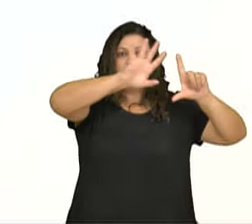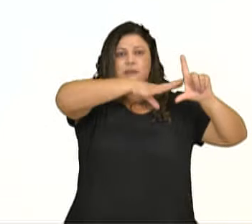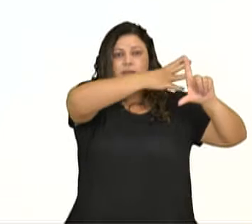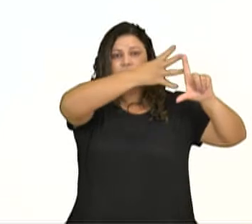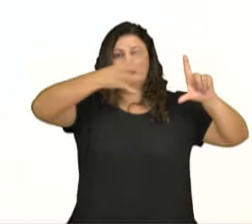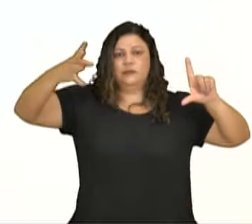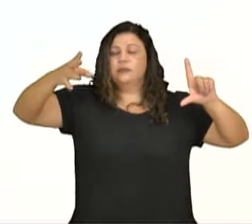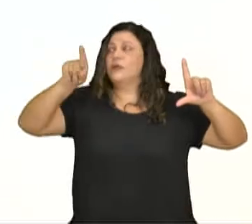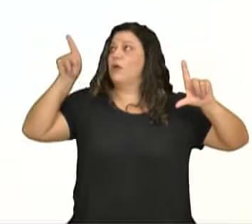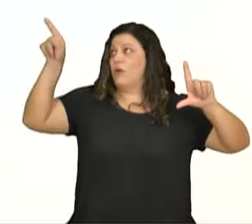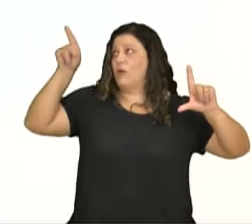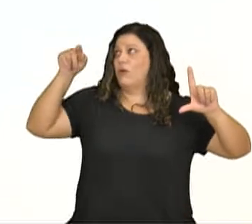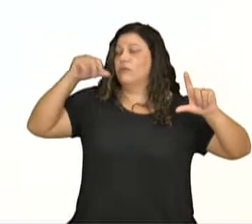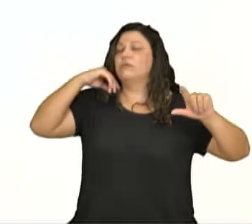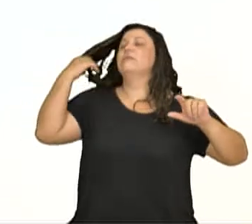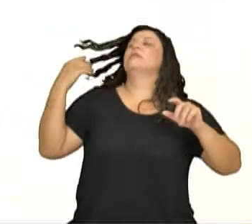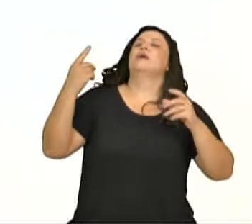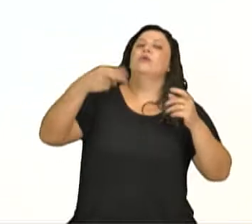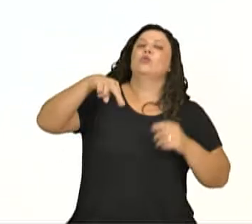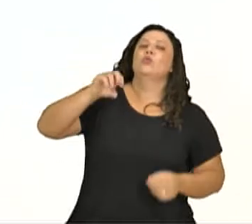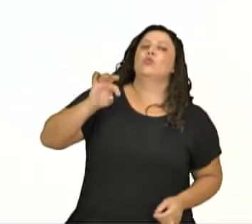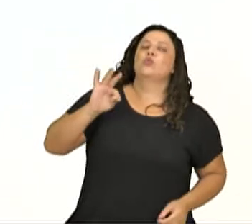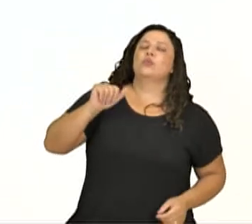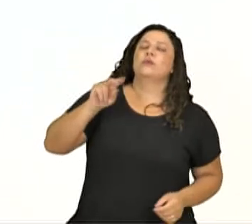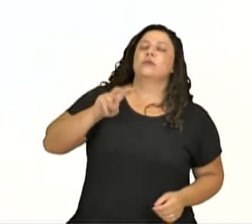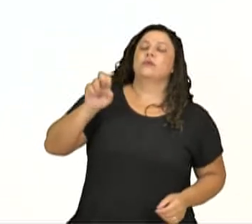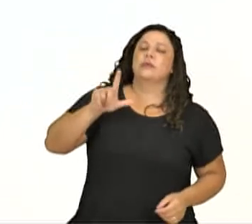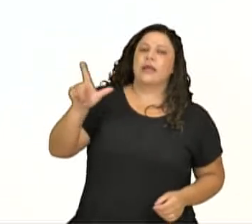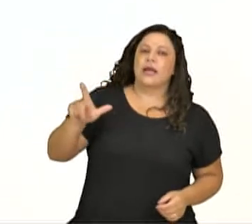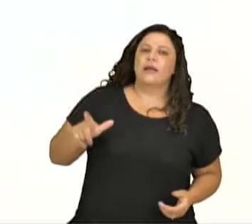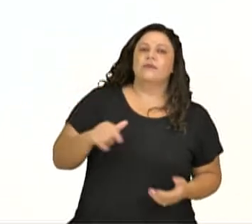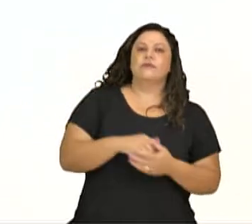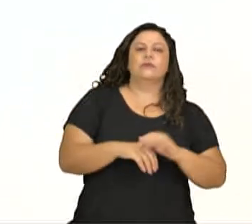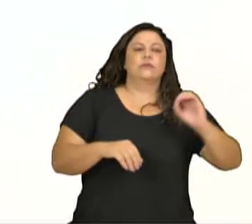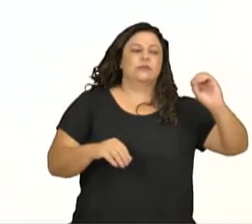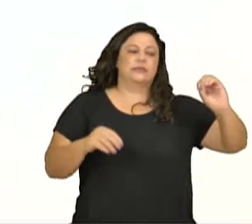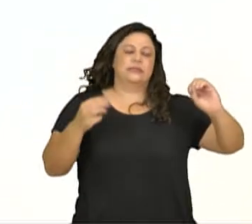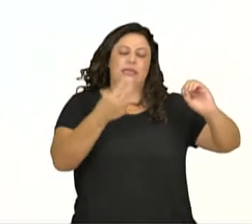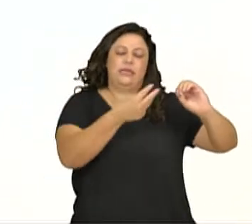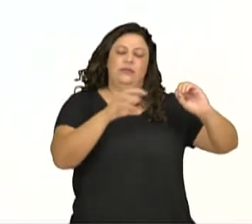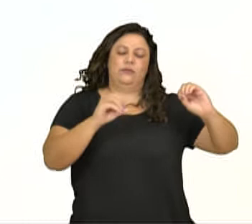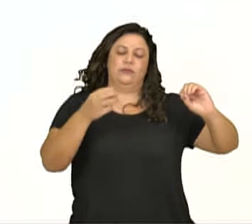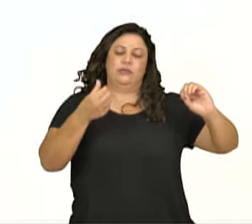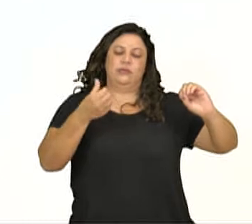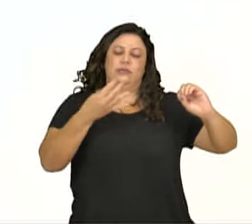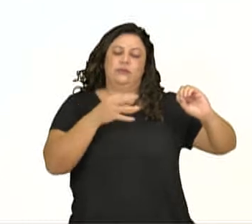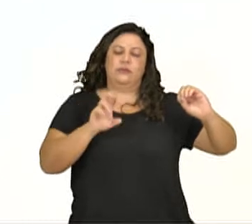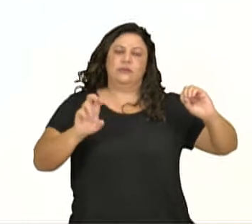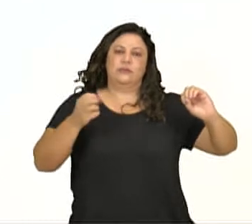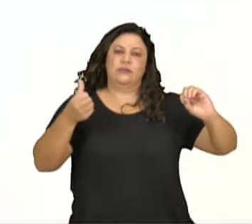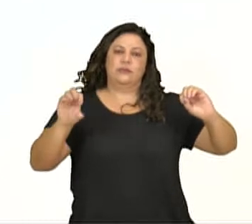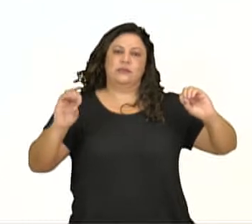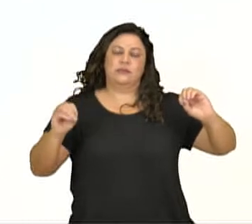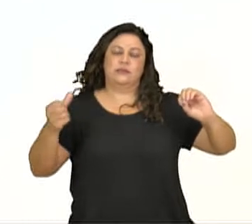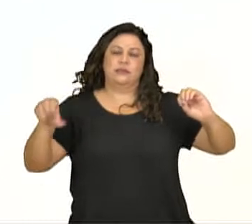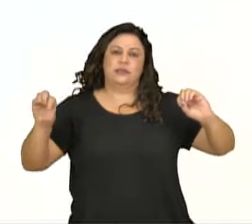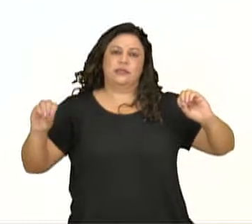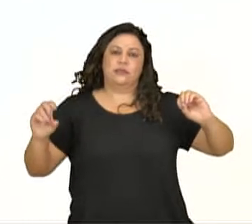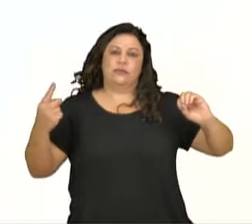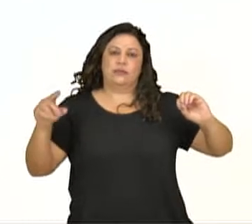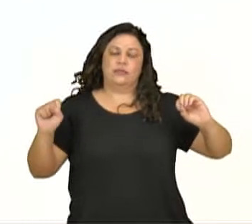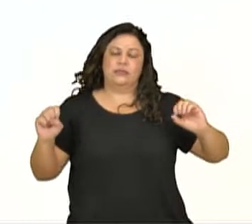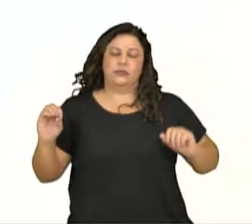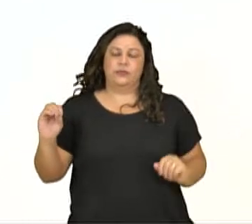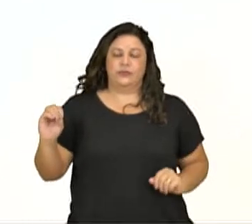ângulos notáveis, que eu comentei com vocês, né? Os ângulos de 0, 30, 45, 60, 90,